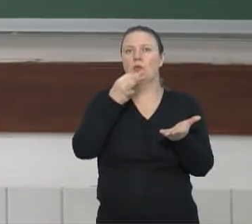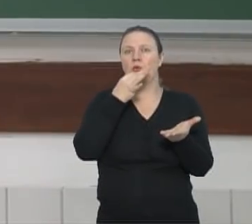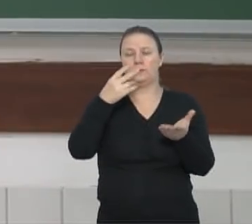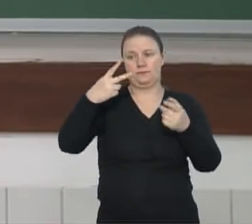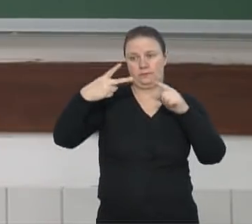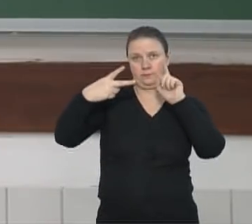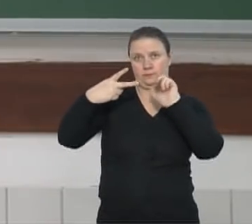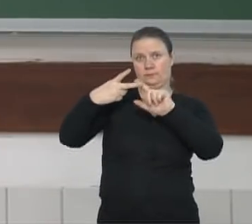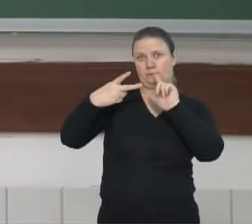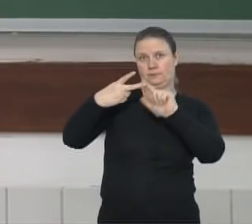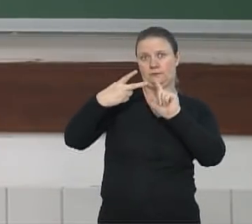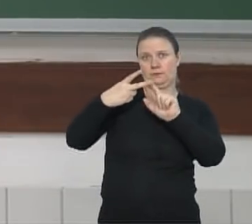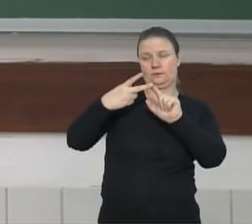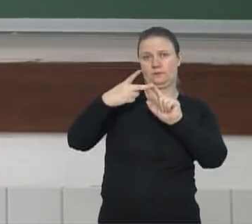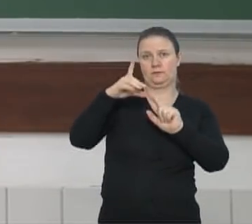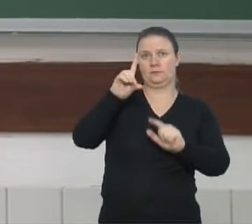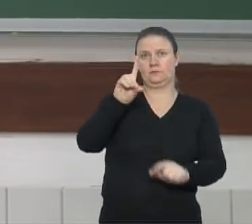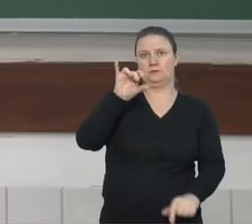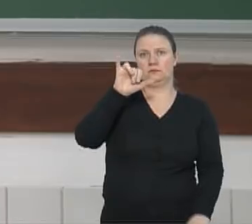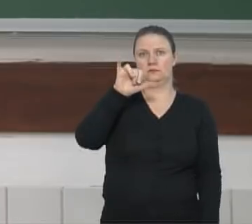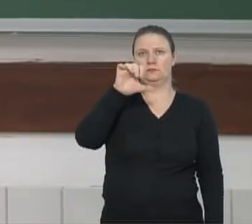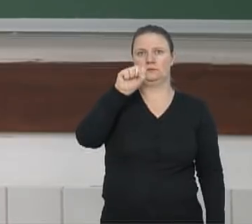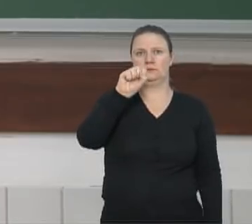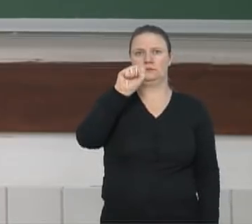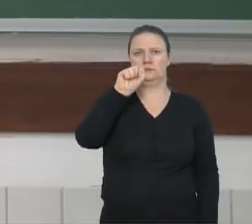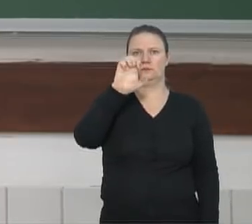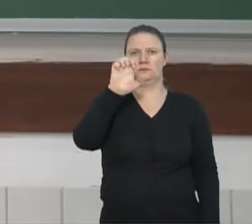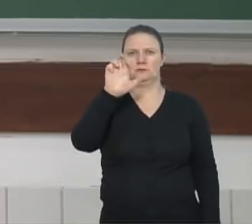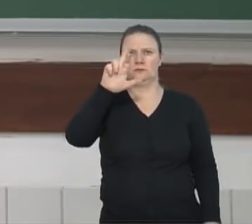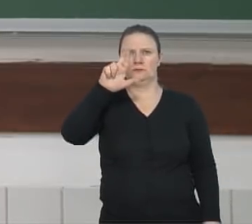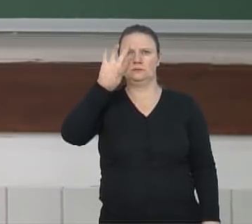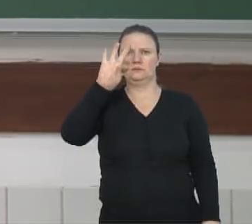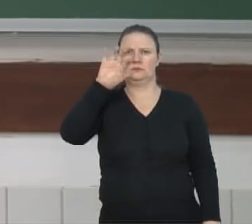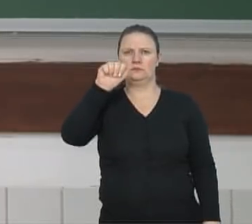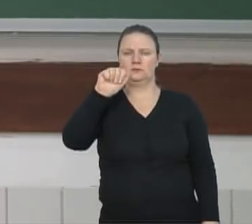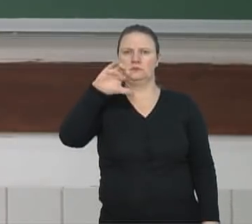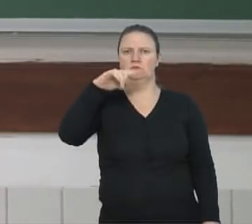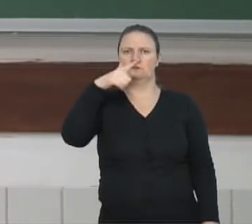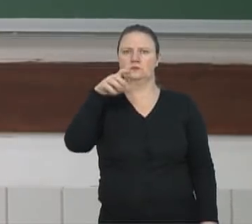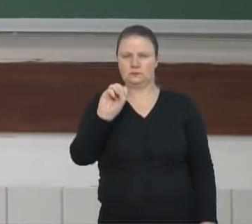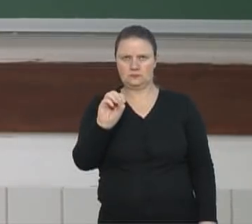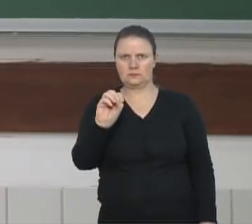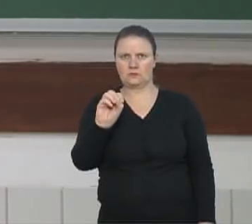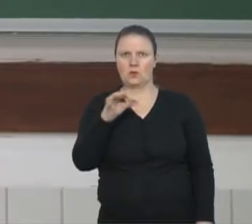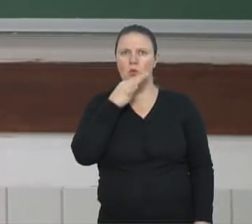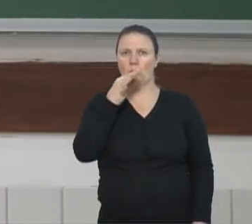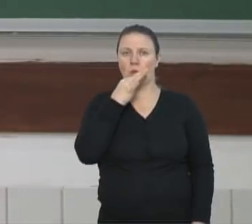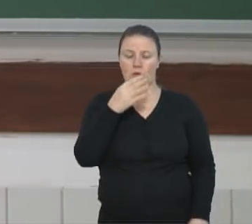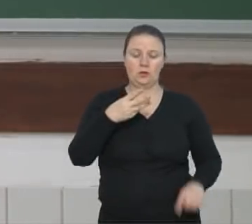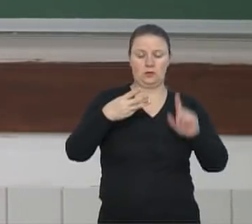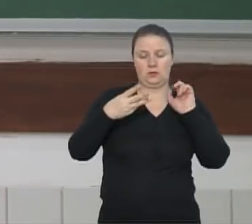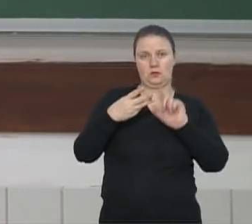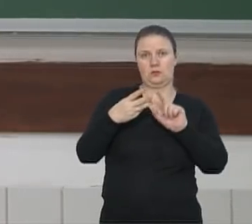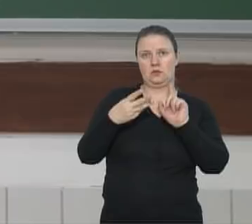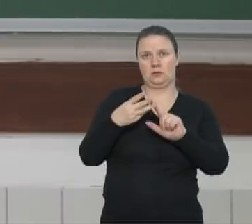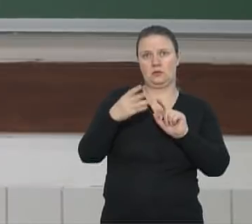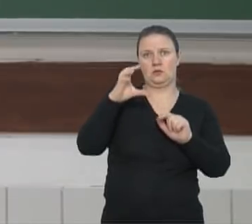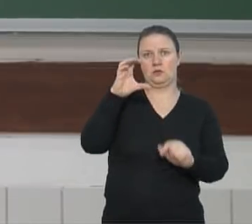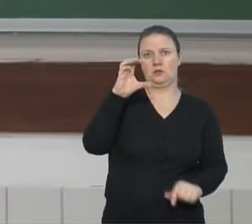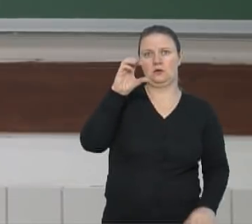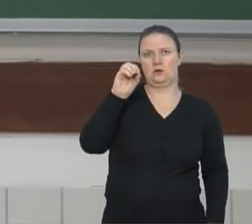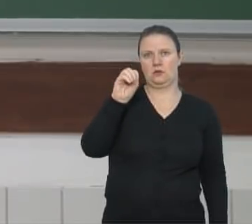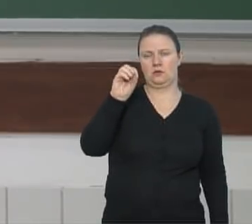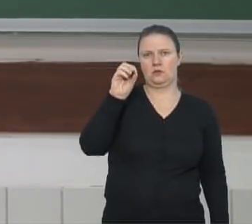Segundo, na dissertação argumentativa. E terceiro, na crônica argumentativa.